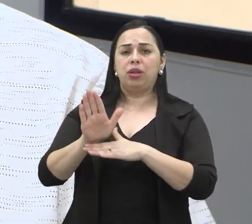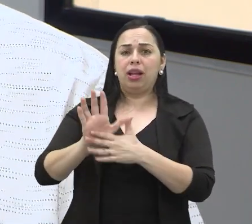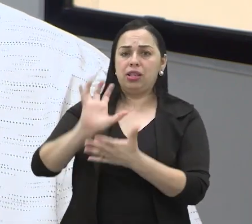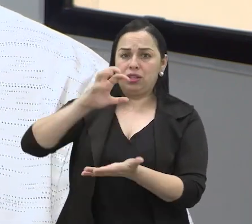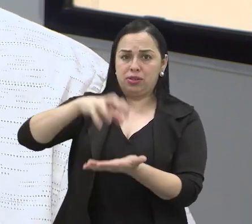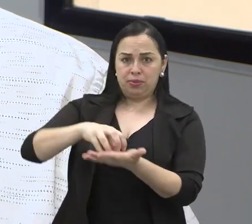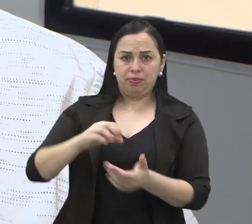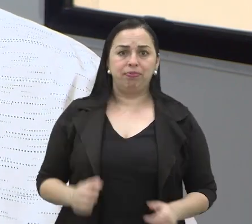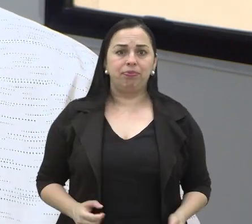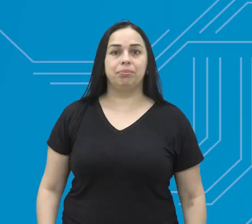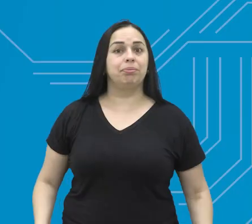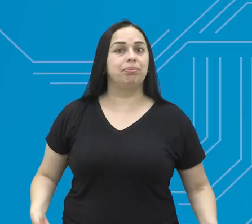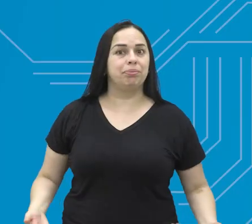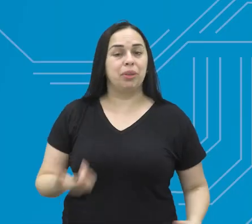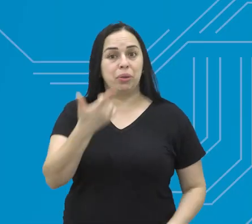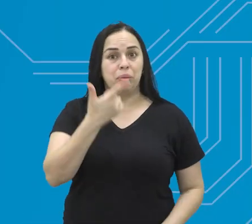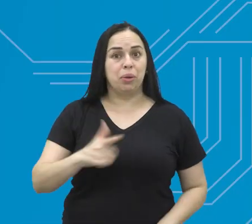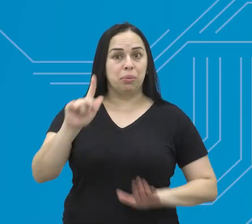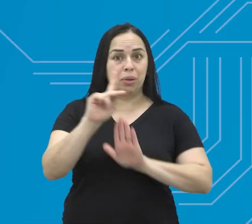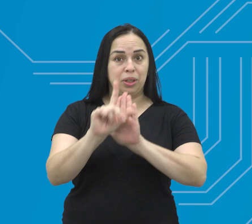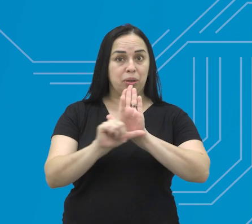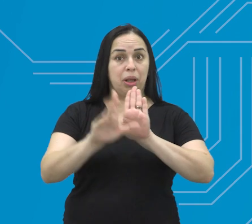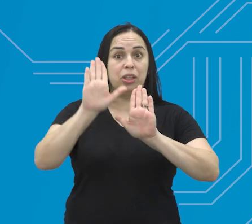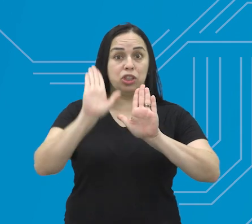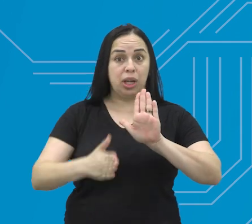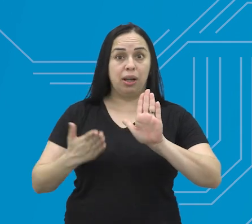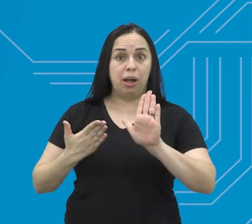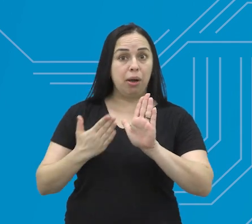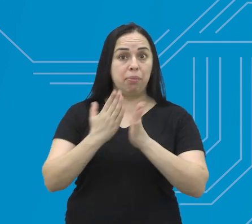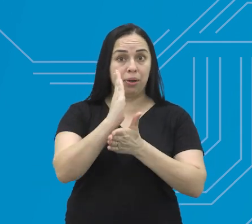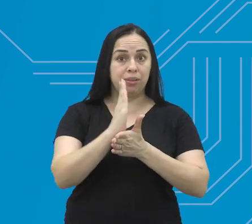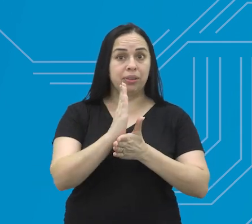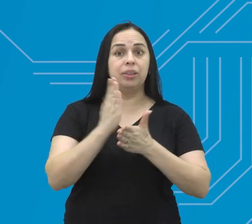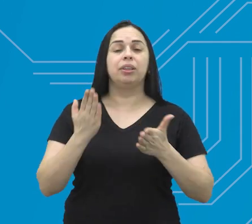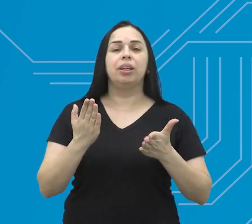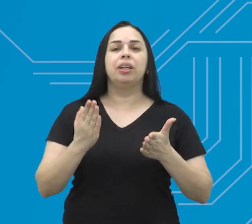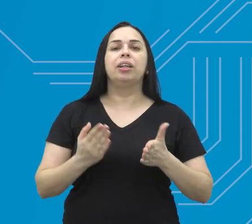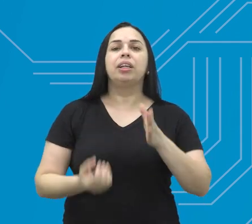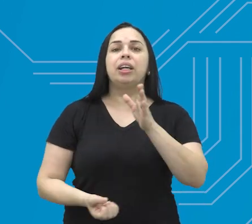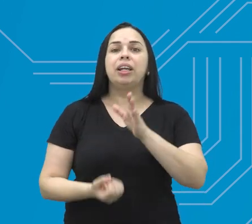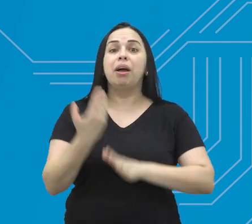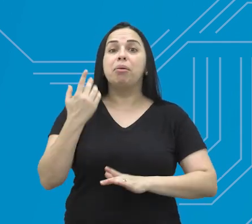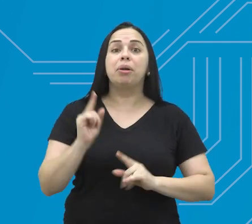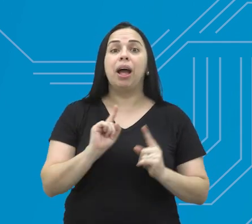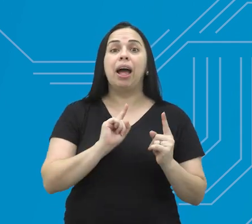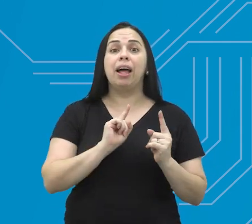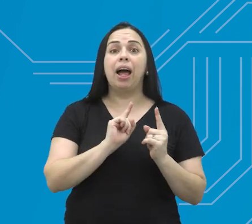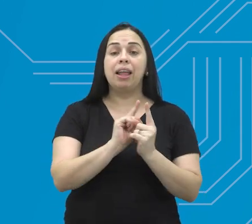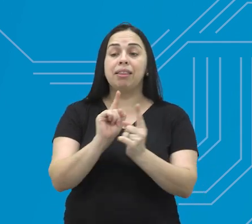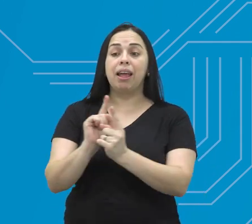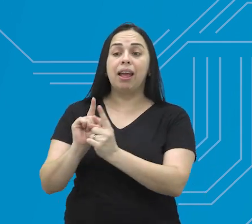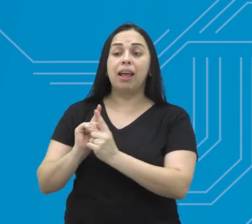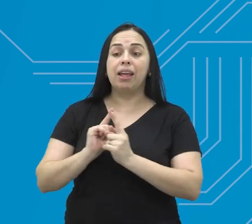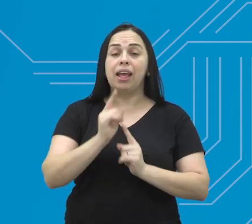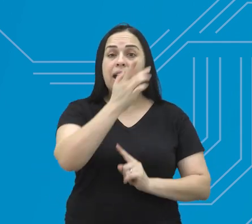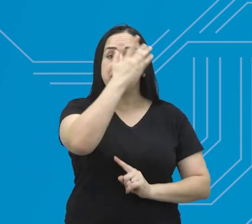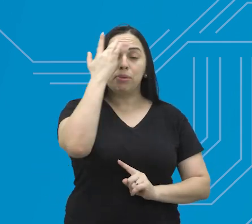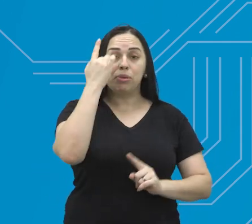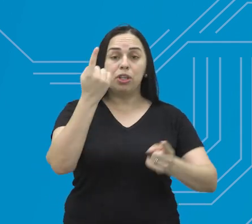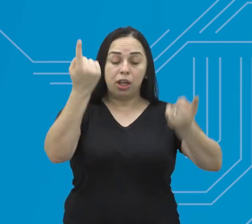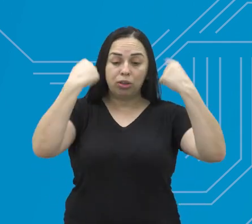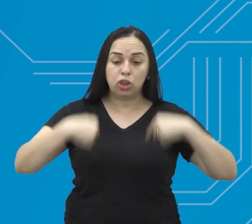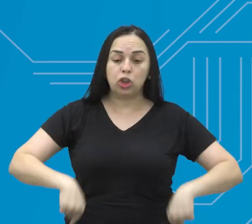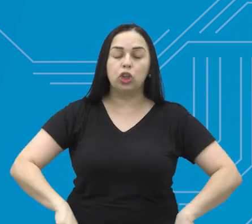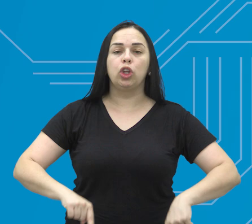instituições que já ajudam a cidade. E um outro projeto de lei aprovado pelos vereadores cria o Programa de Atendimento a Pessoas